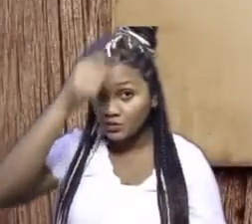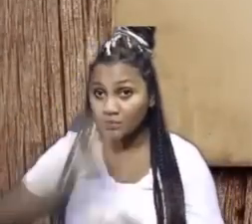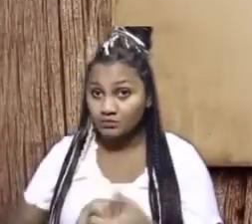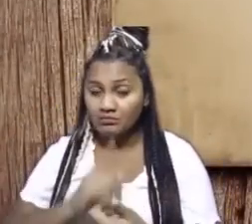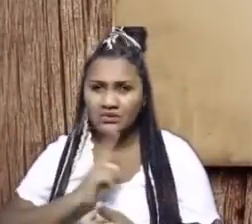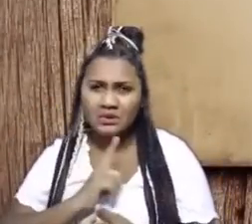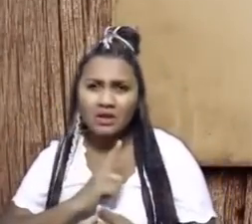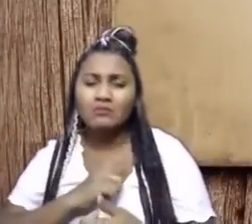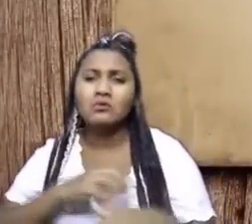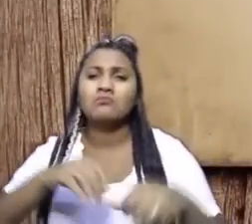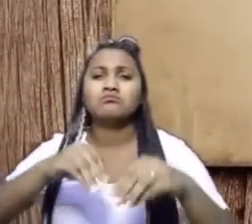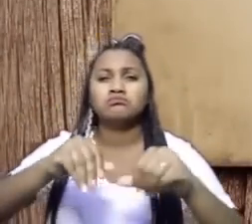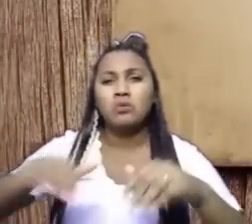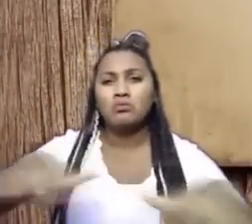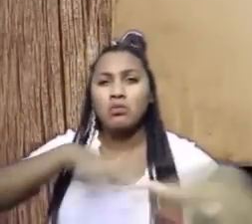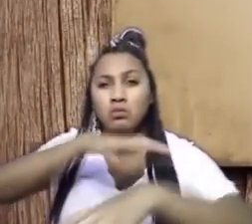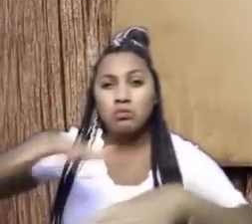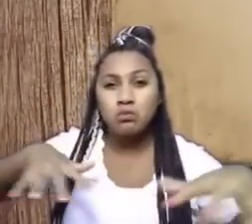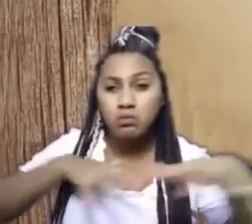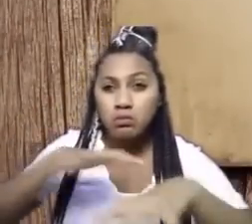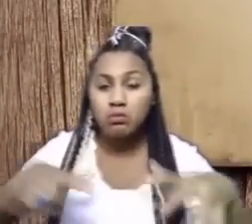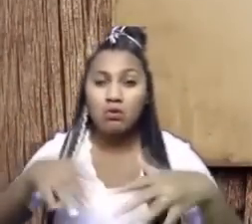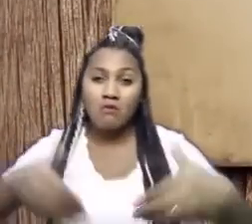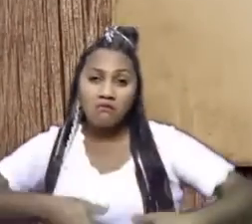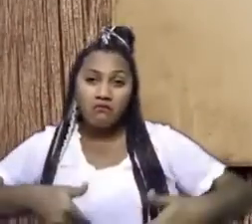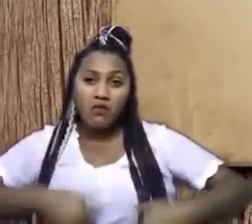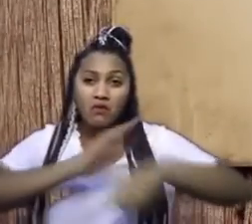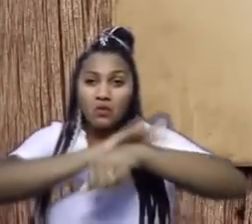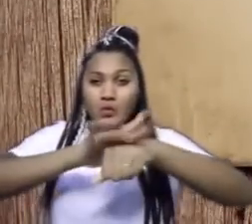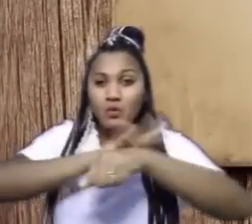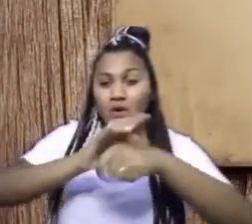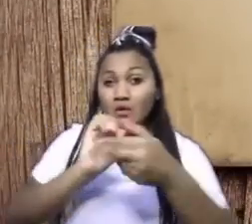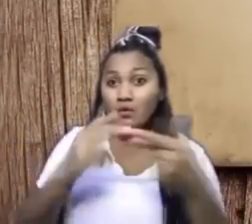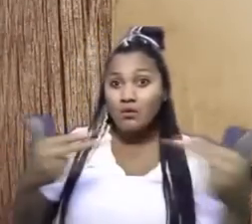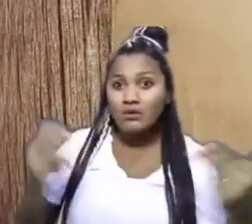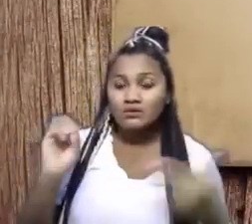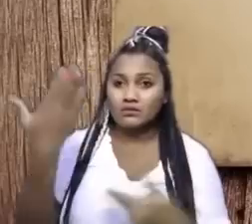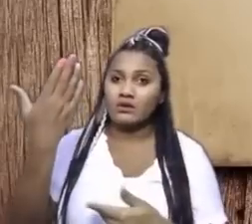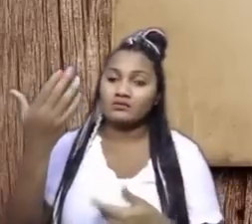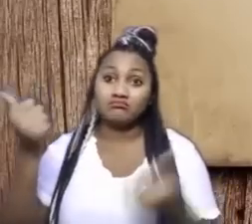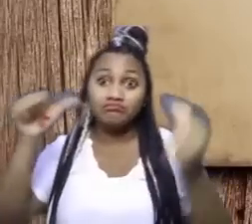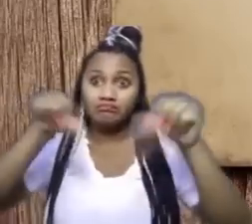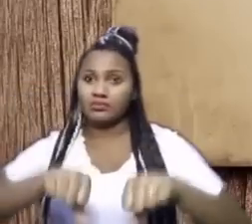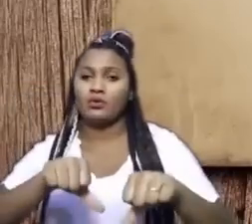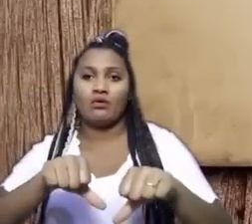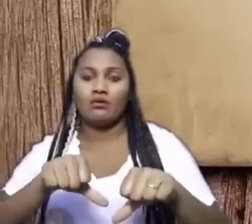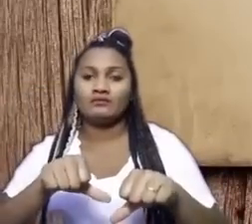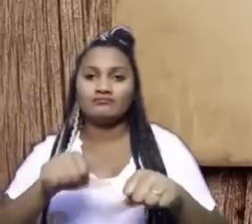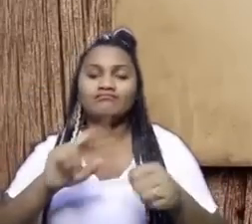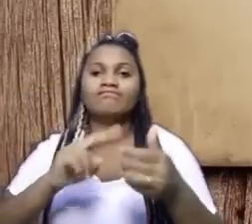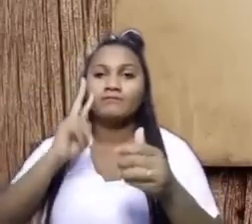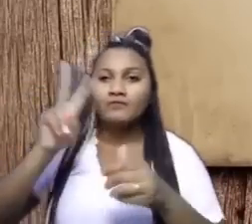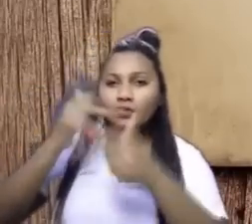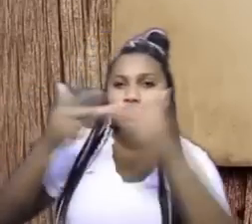grandes terremotos, fomes e pestes em vários lugares, e acontecimentos terríveis e grandes sinais provenientes do